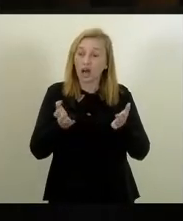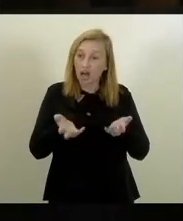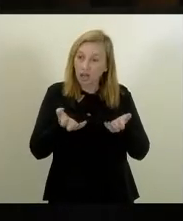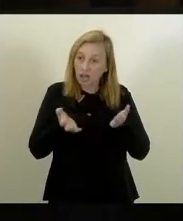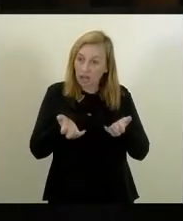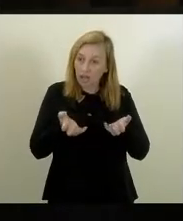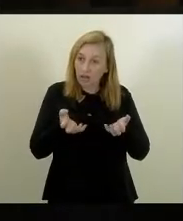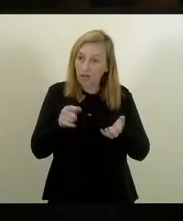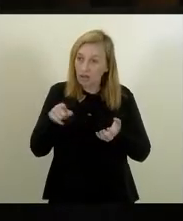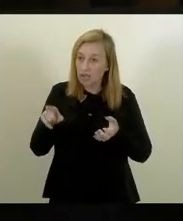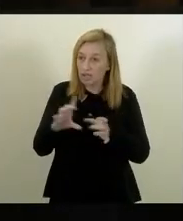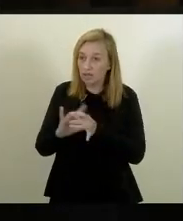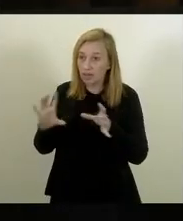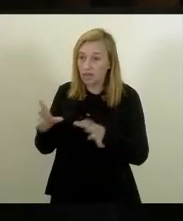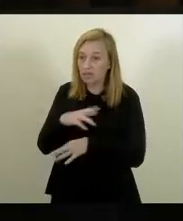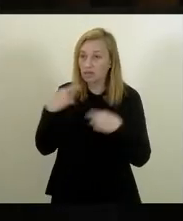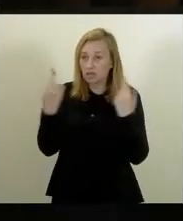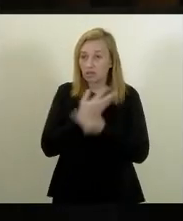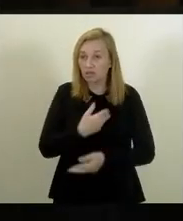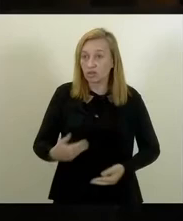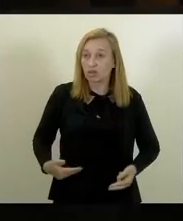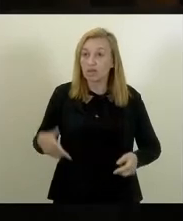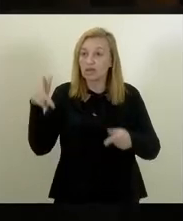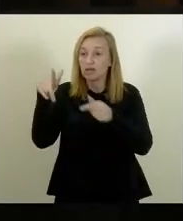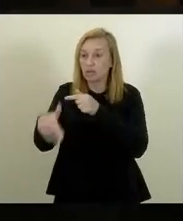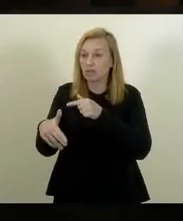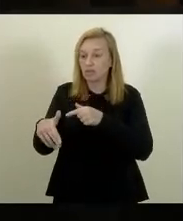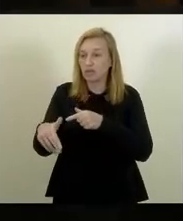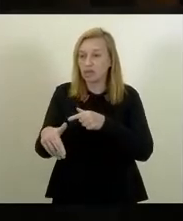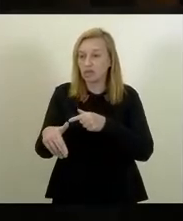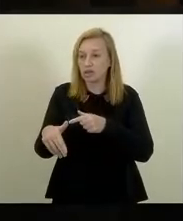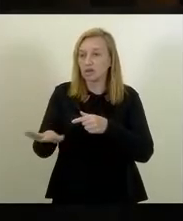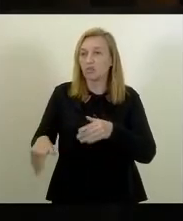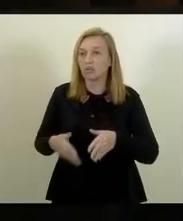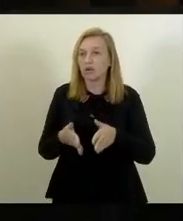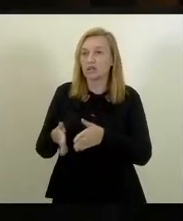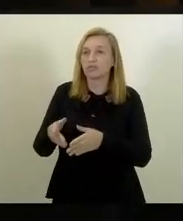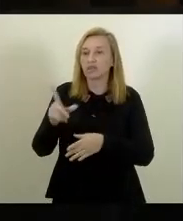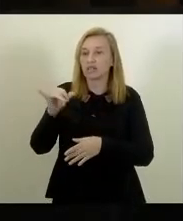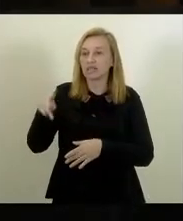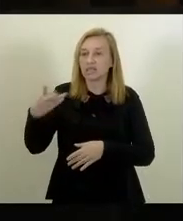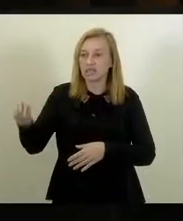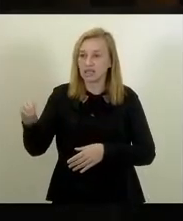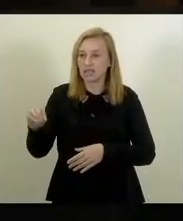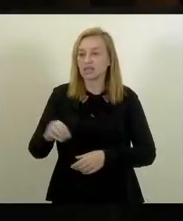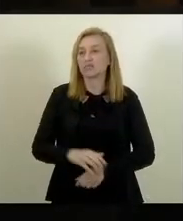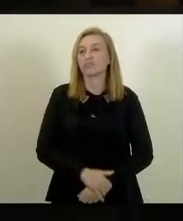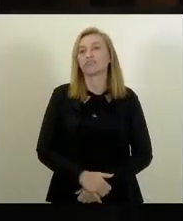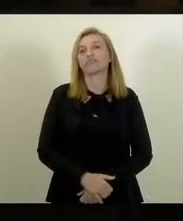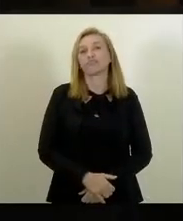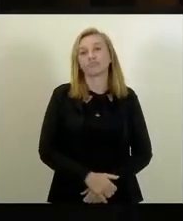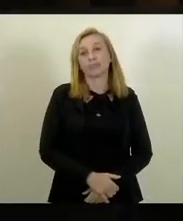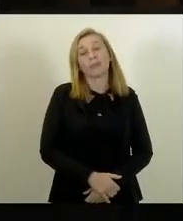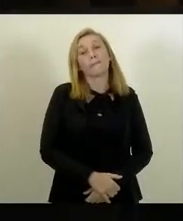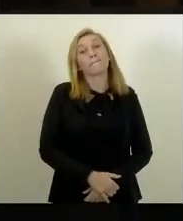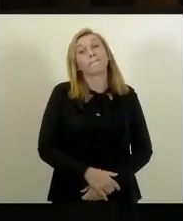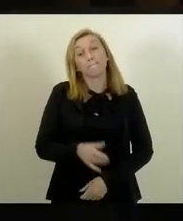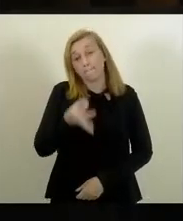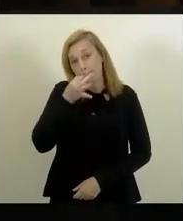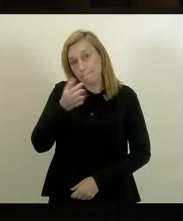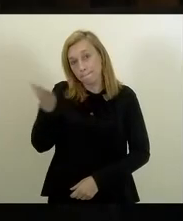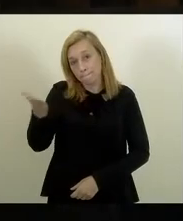a deliberação dessa audiência pública impeça o encaminhamento da licitação, o prosseguimento da licitação. Esse era o